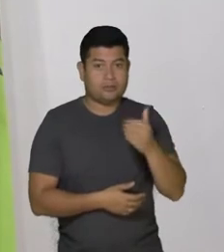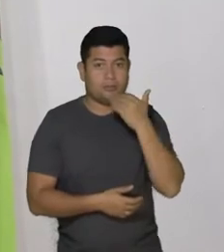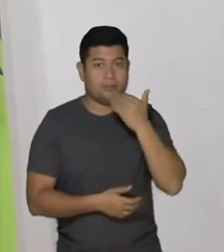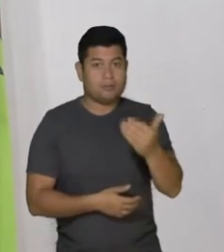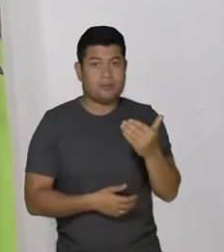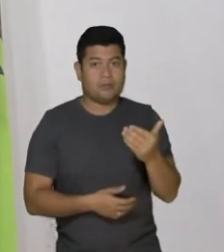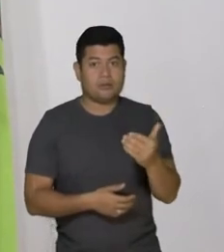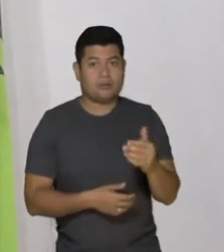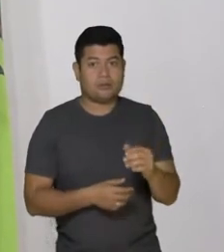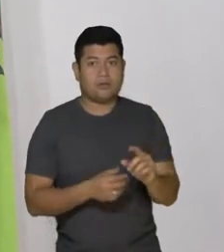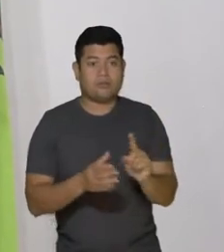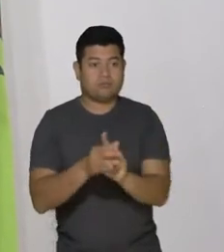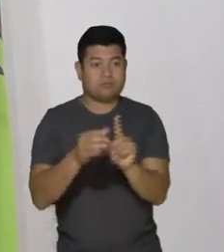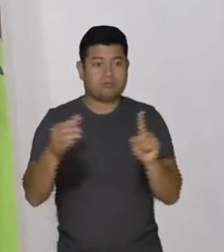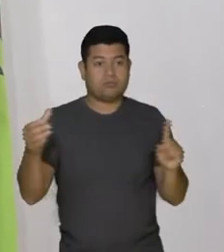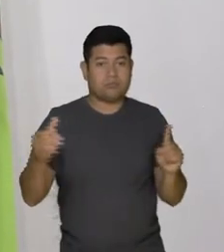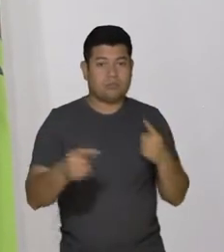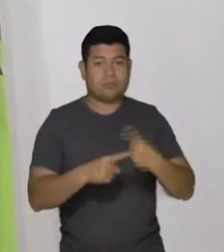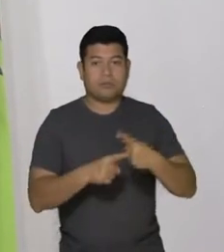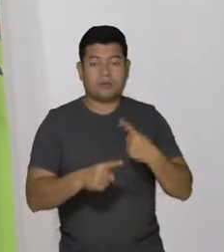a saída porque